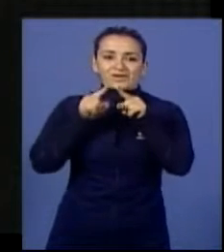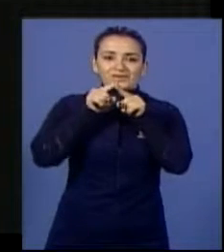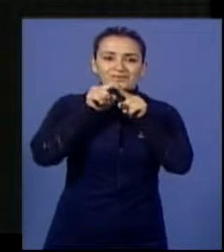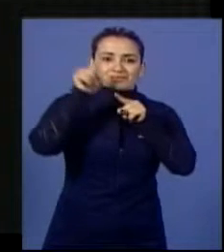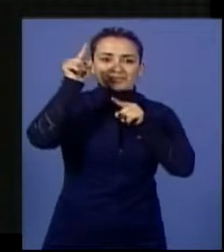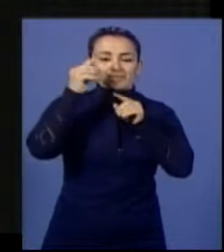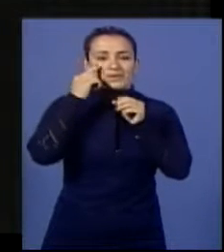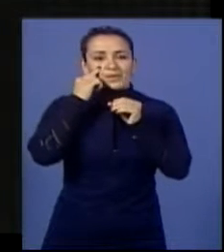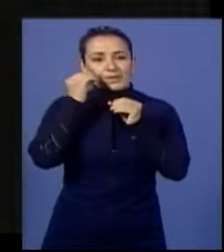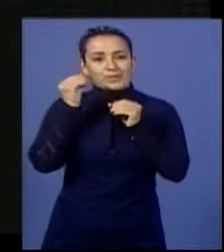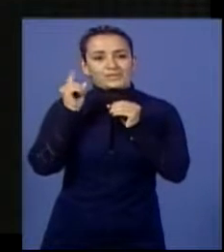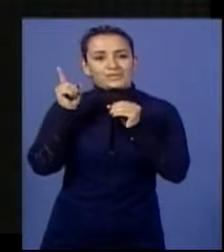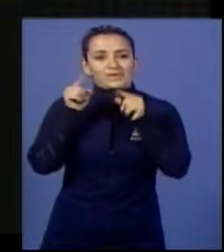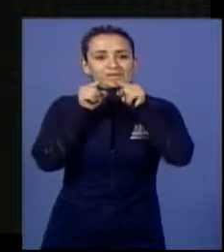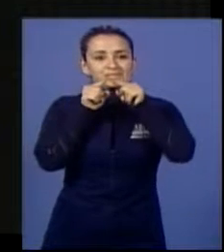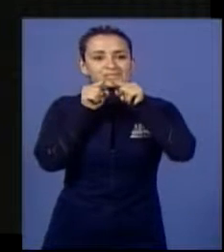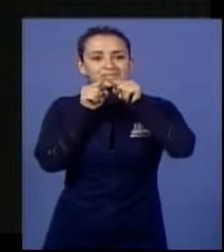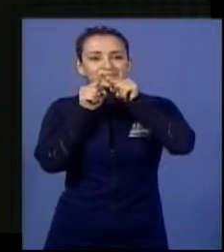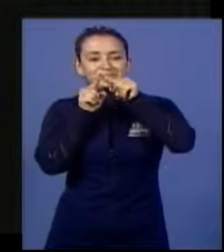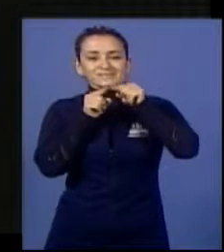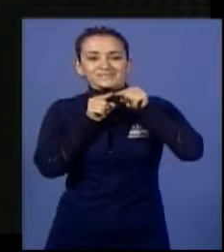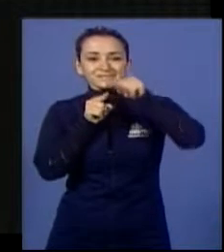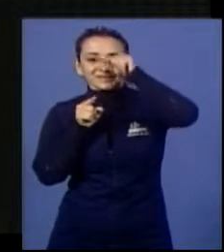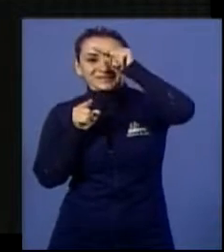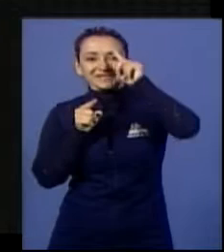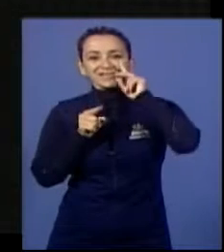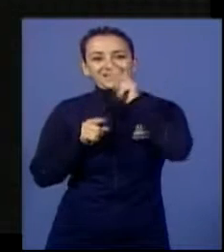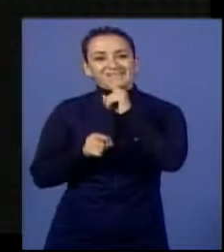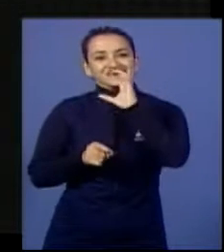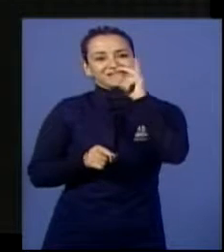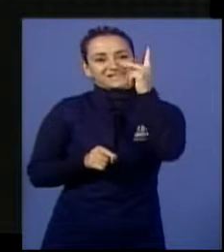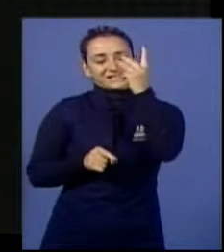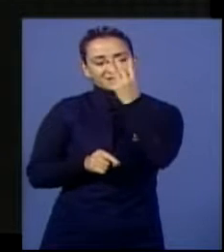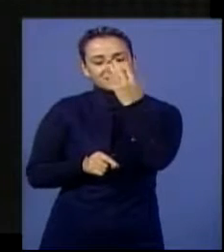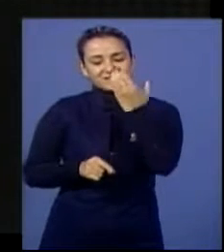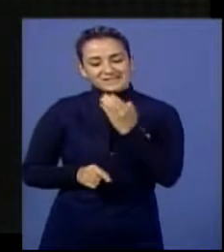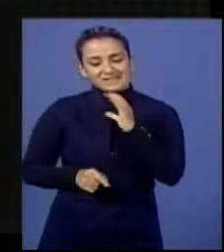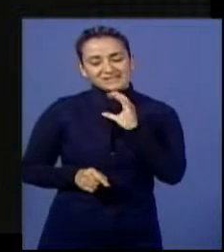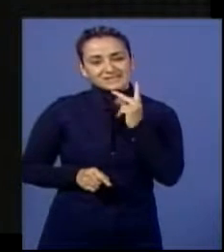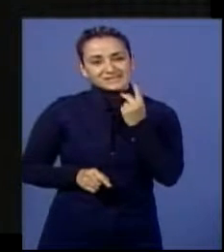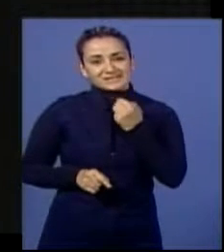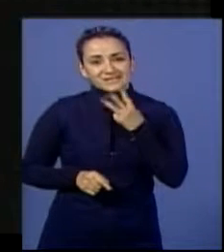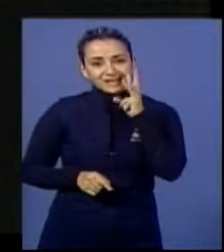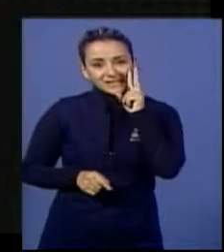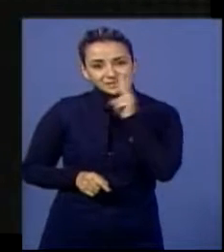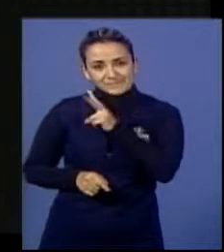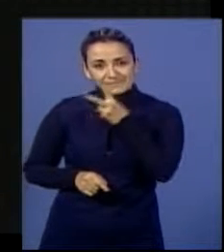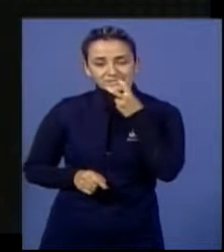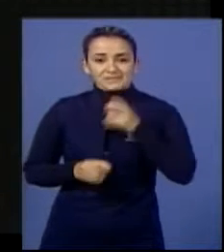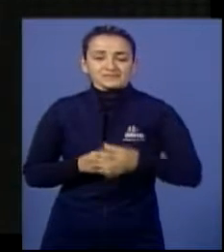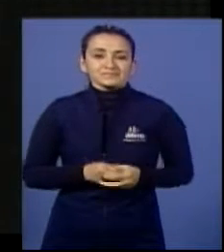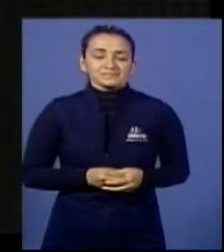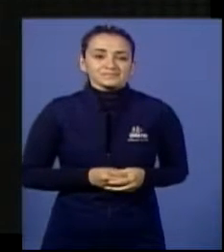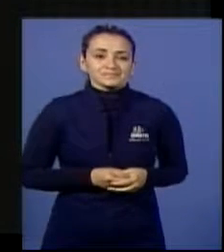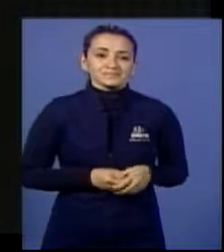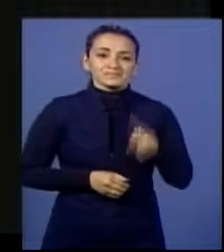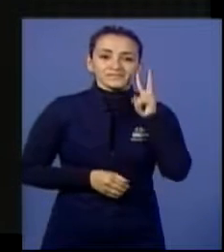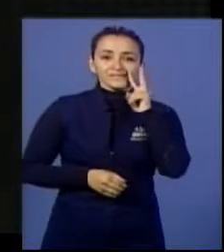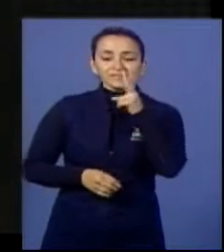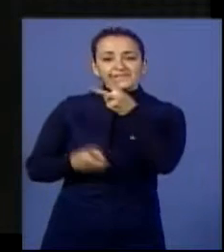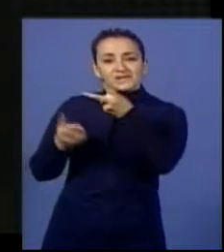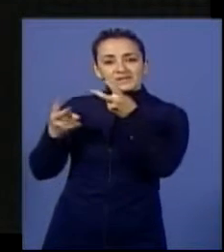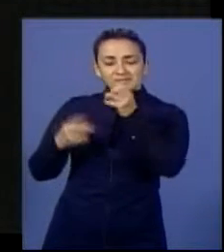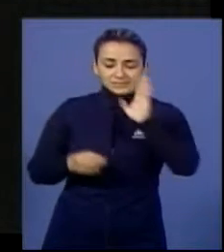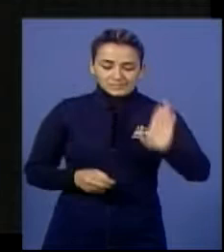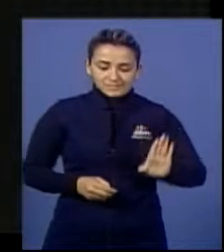aqui e outro CH3 aqui. Então, essa é a estrutura traduzida. Então, você repare esse